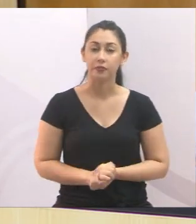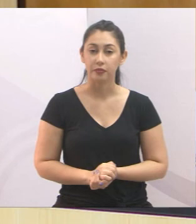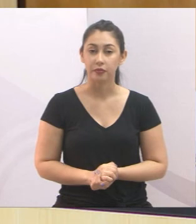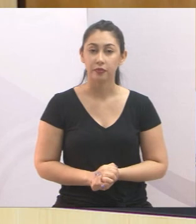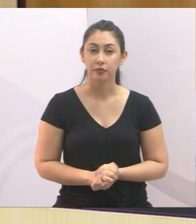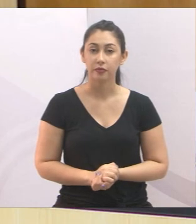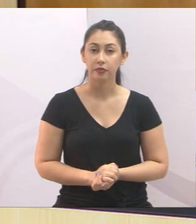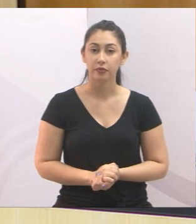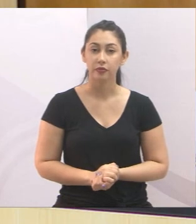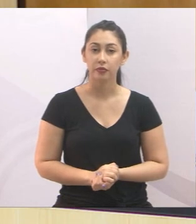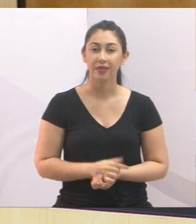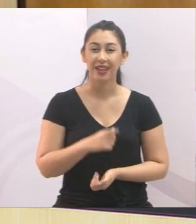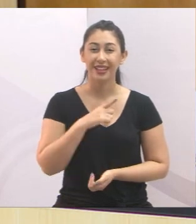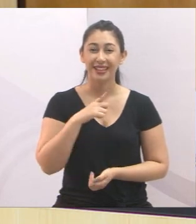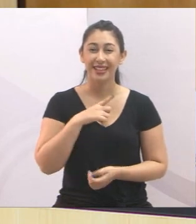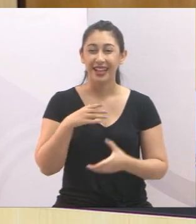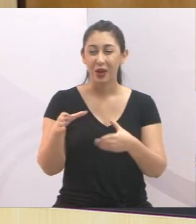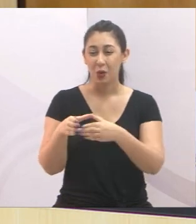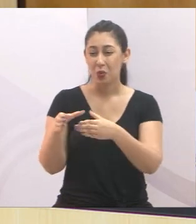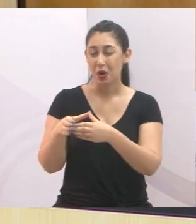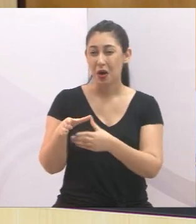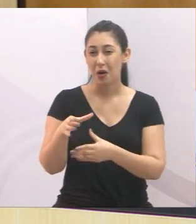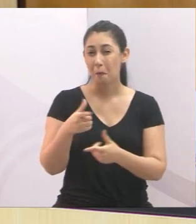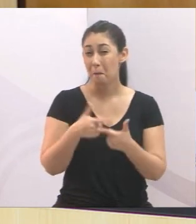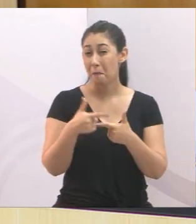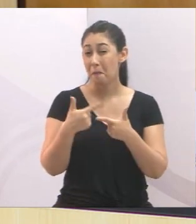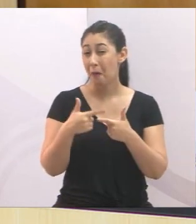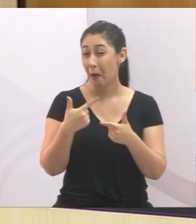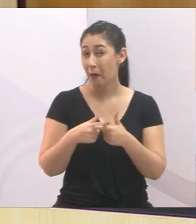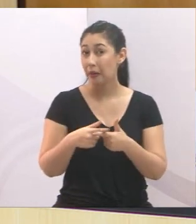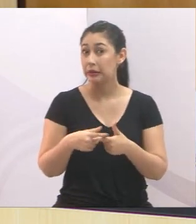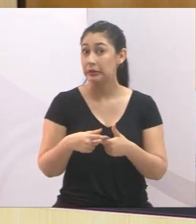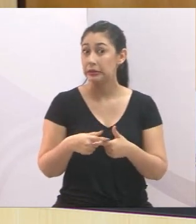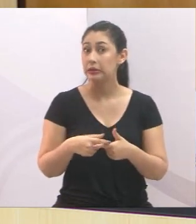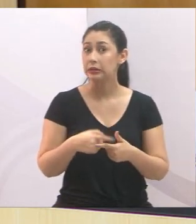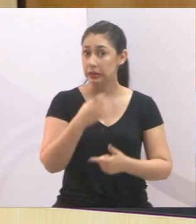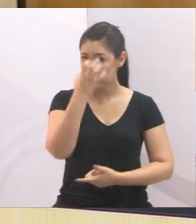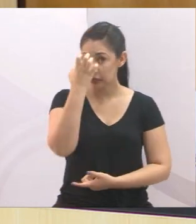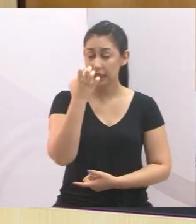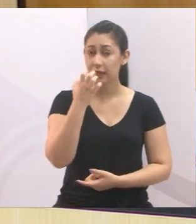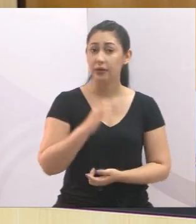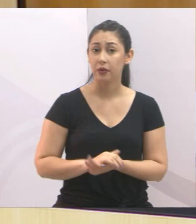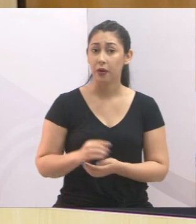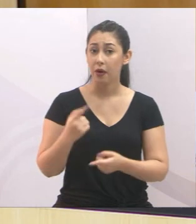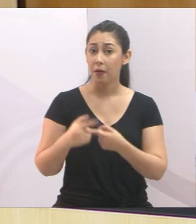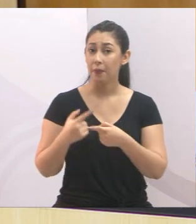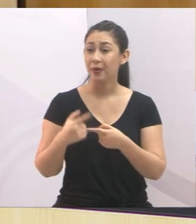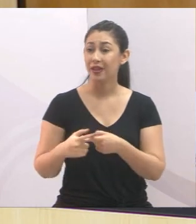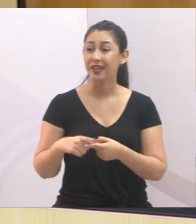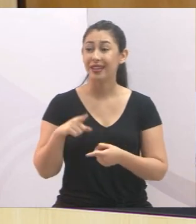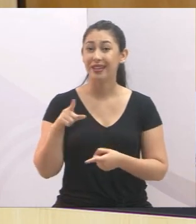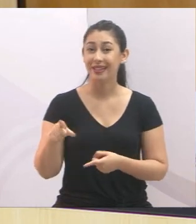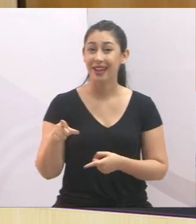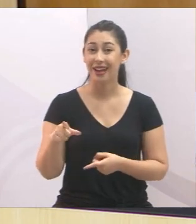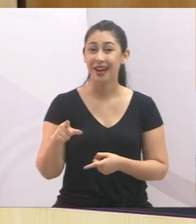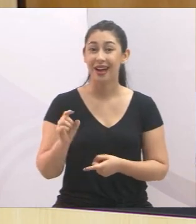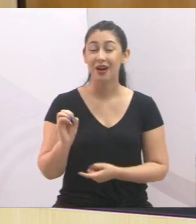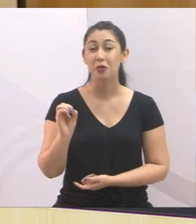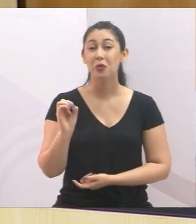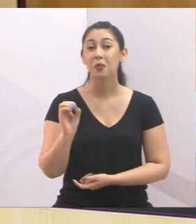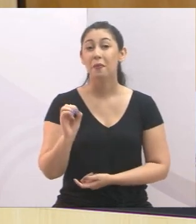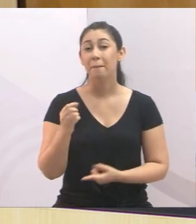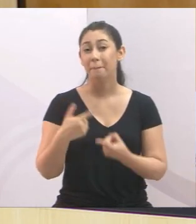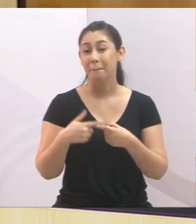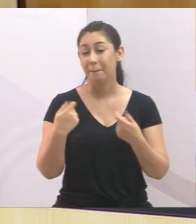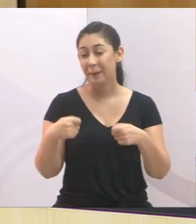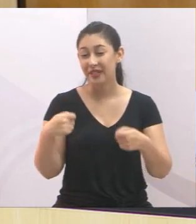Os mais novos, porém, apresentam um equívoco grave. A falta de quadrante de incêndio, o condomínio teve de trocar